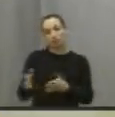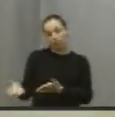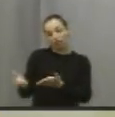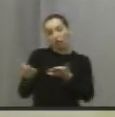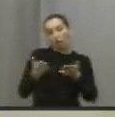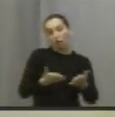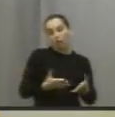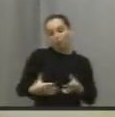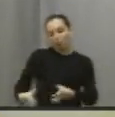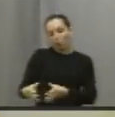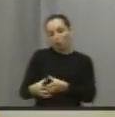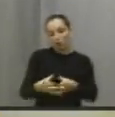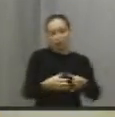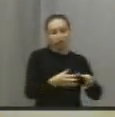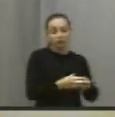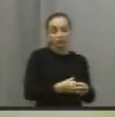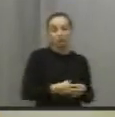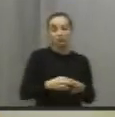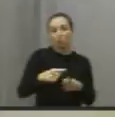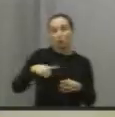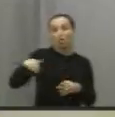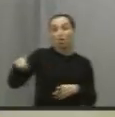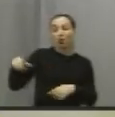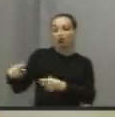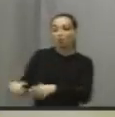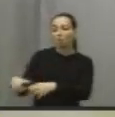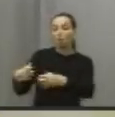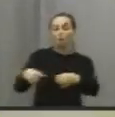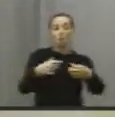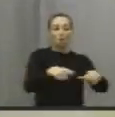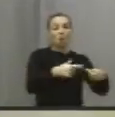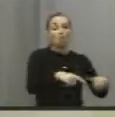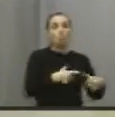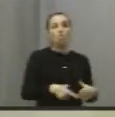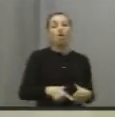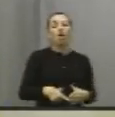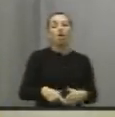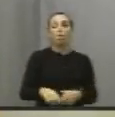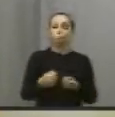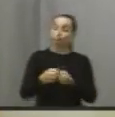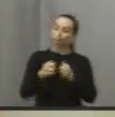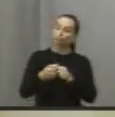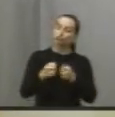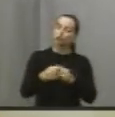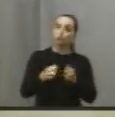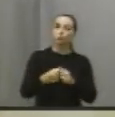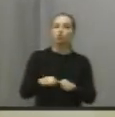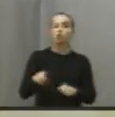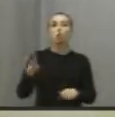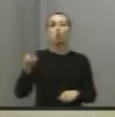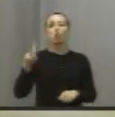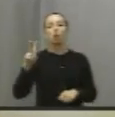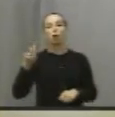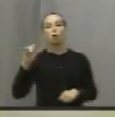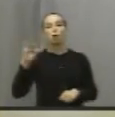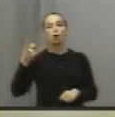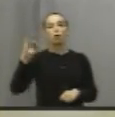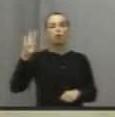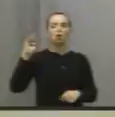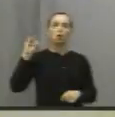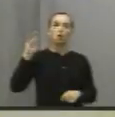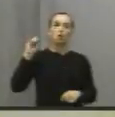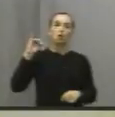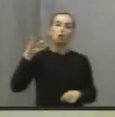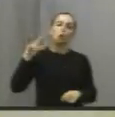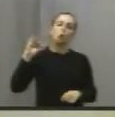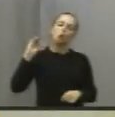para que a gente vá um dia para um bairro de manhã, andar de ônibus, vamos no Vitório de Sante, vamos no Maria Luísa, vamos no São José,